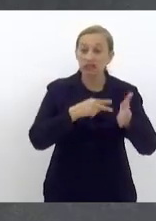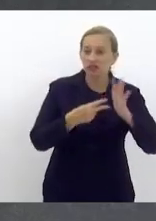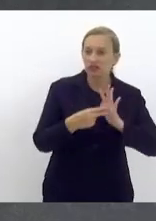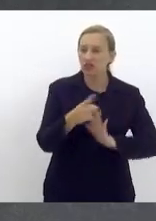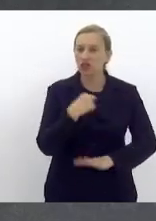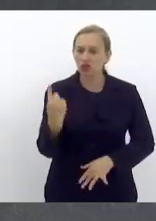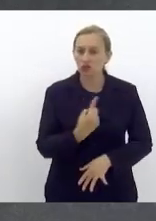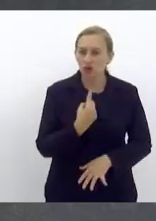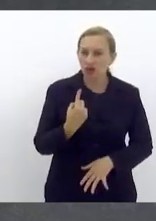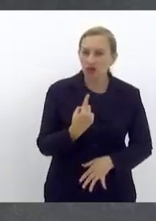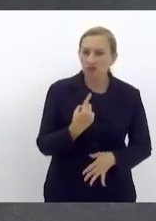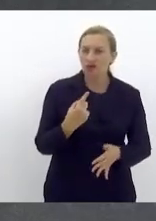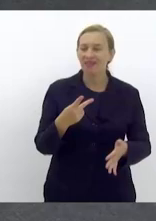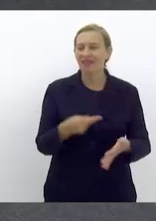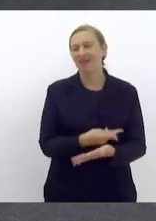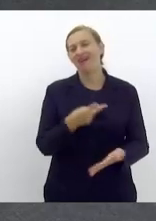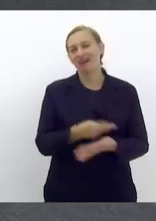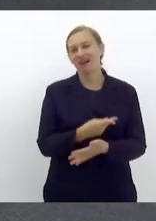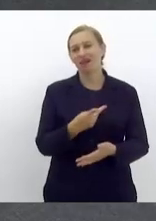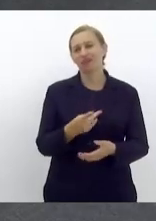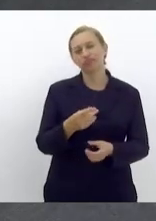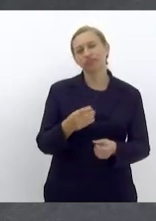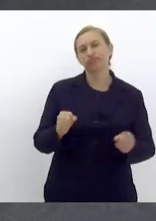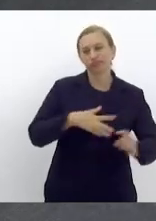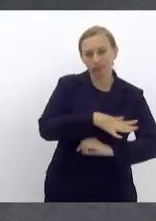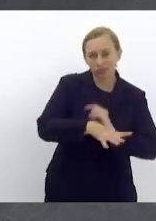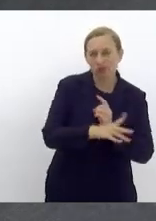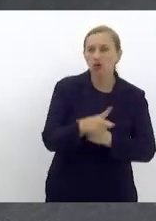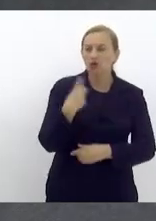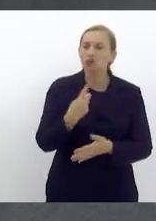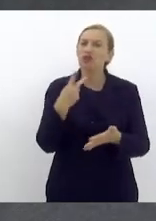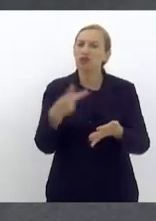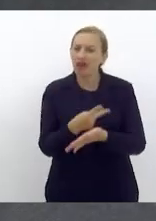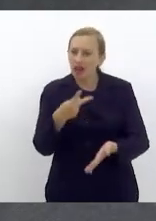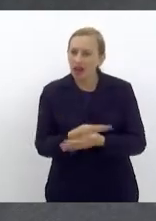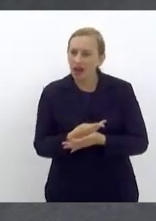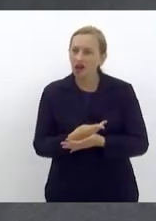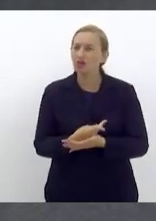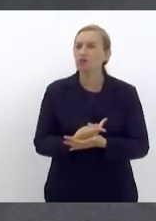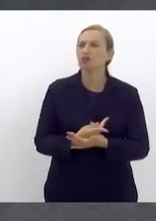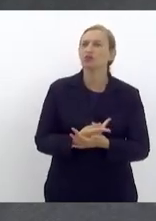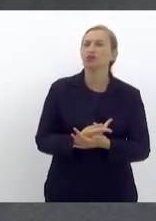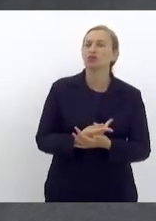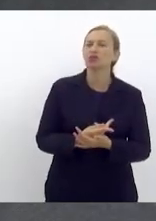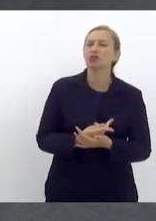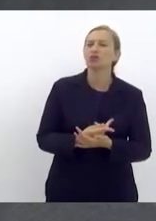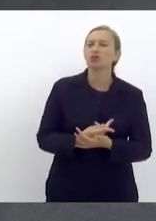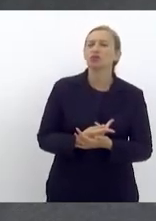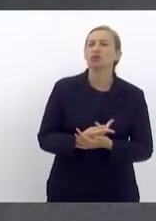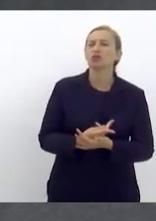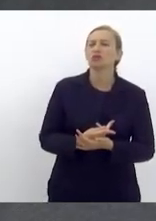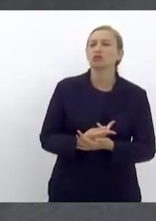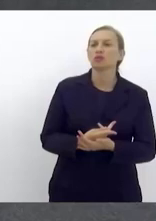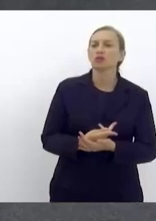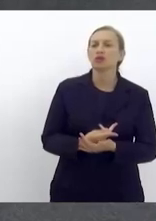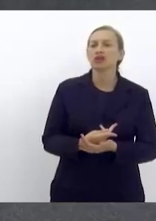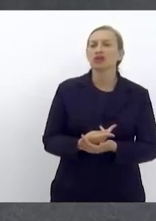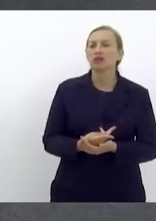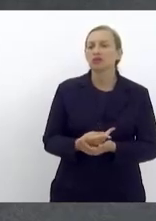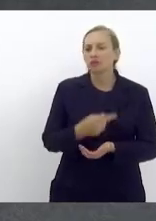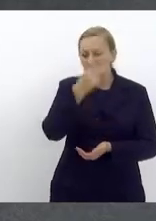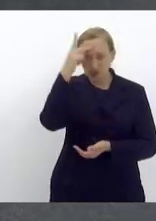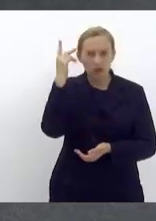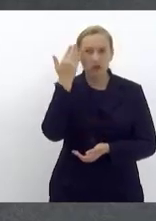nós falhamos enquanto sociedade, que nós falhamos enquanto sujeitos que entendem a escola